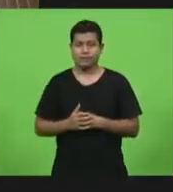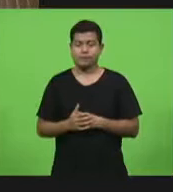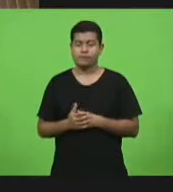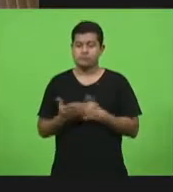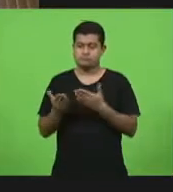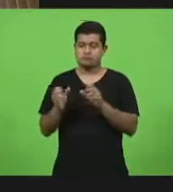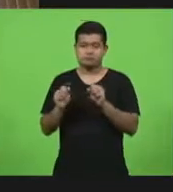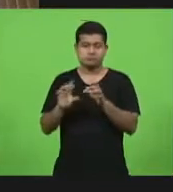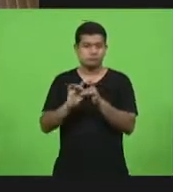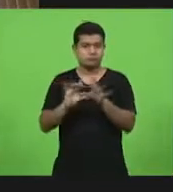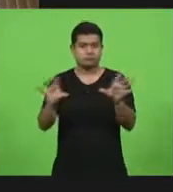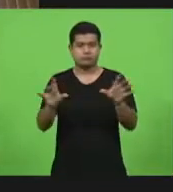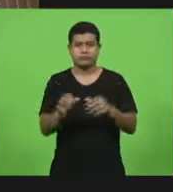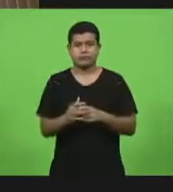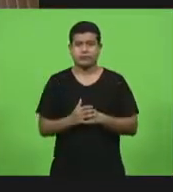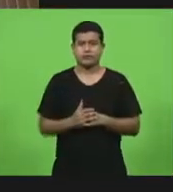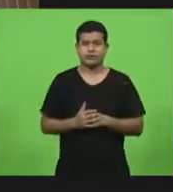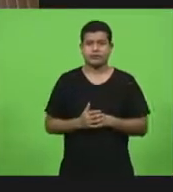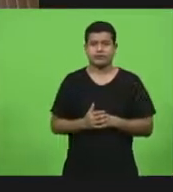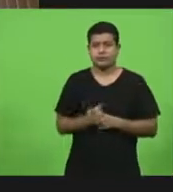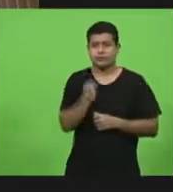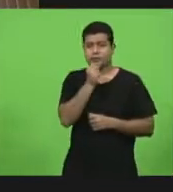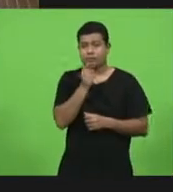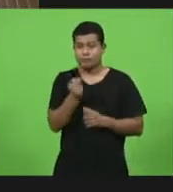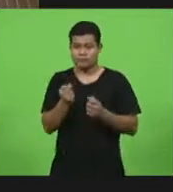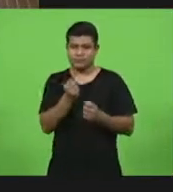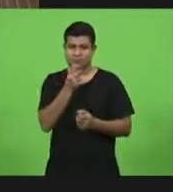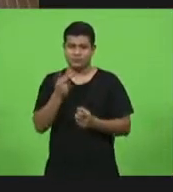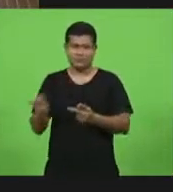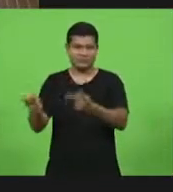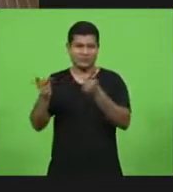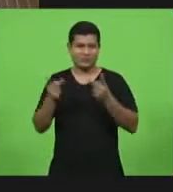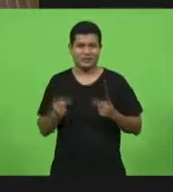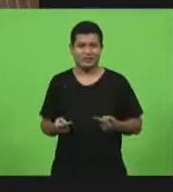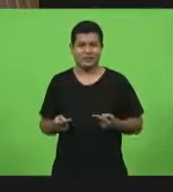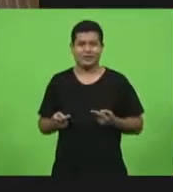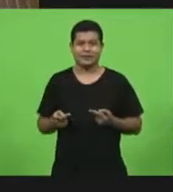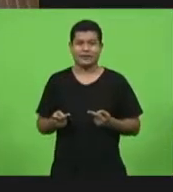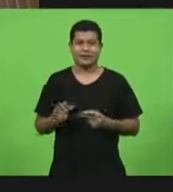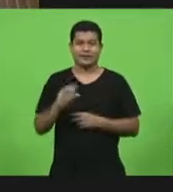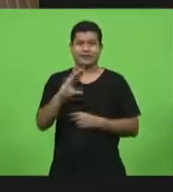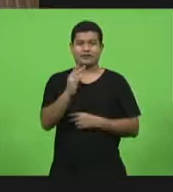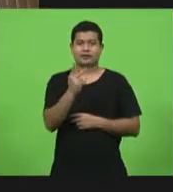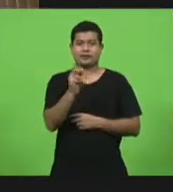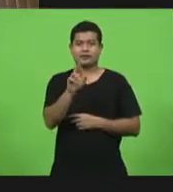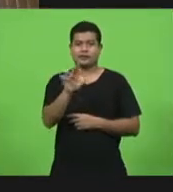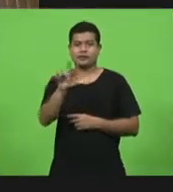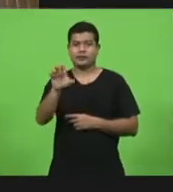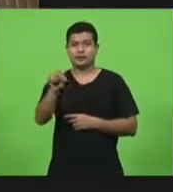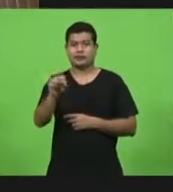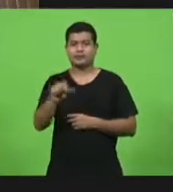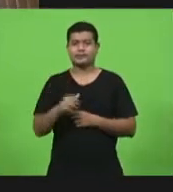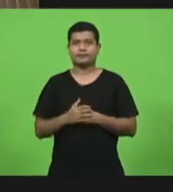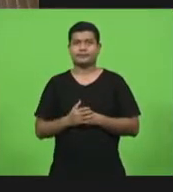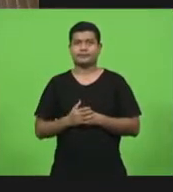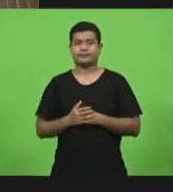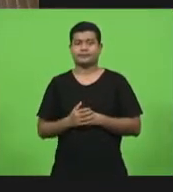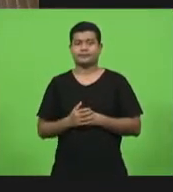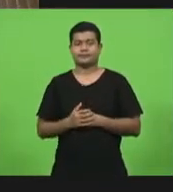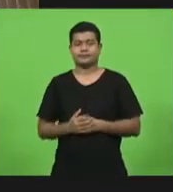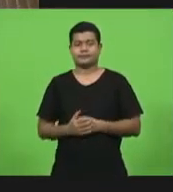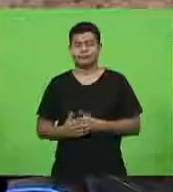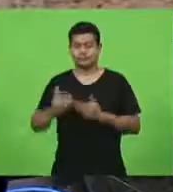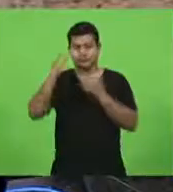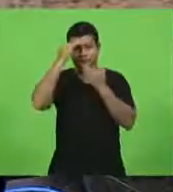a palavra, deputado. Seja bem-vindo, Charles Alexandre Vieira. Muito boa tarde, obrigado, senhor